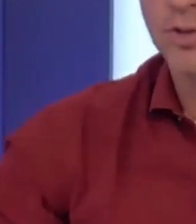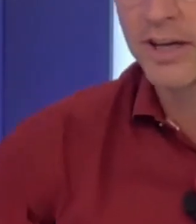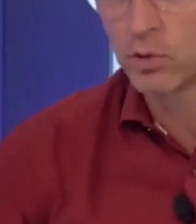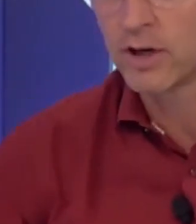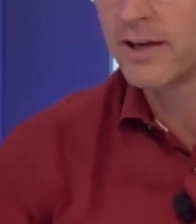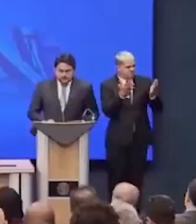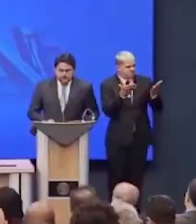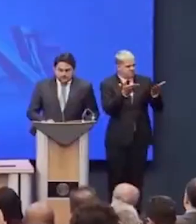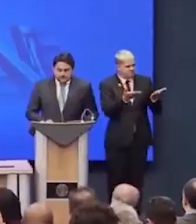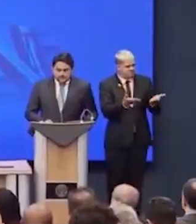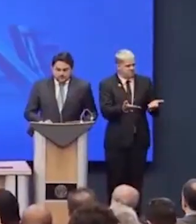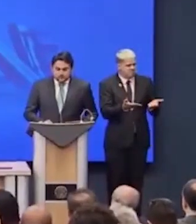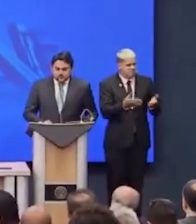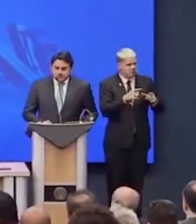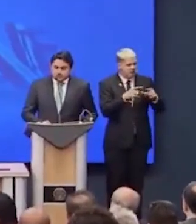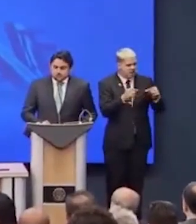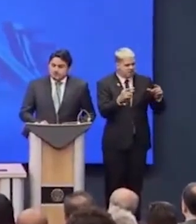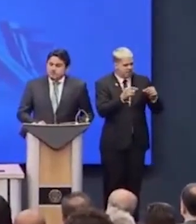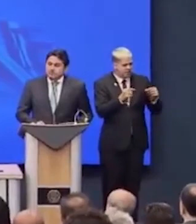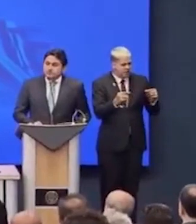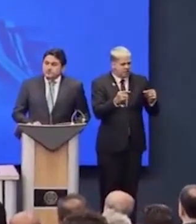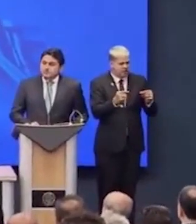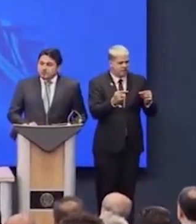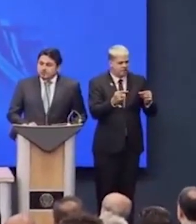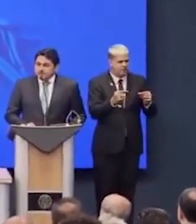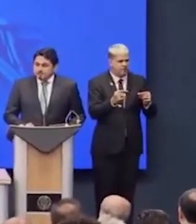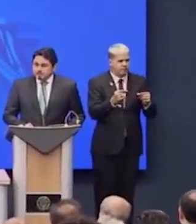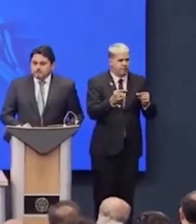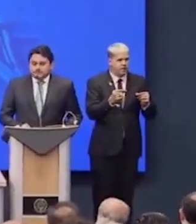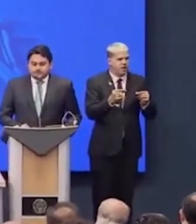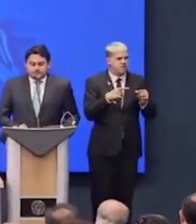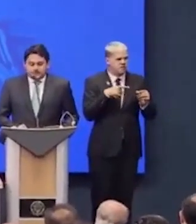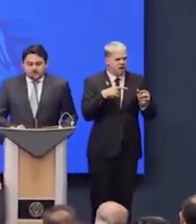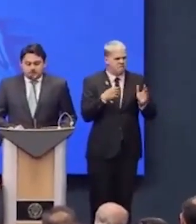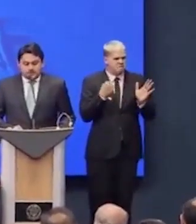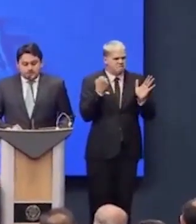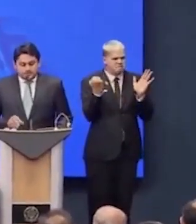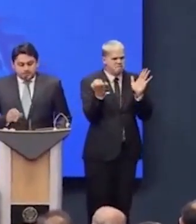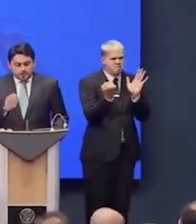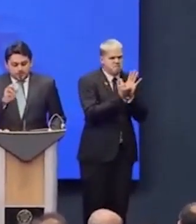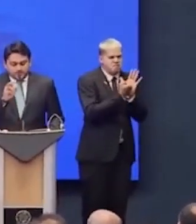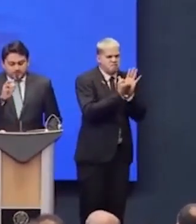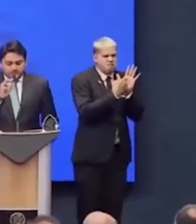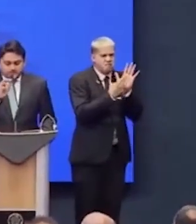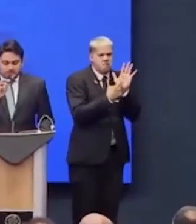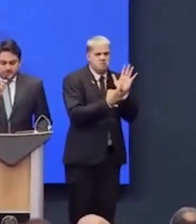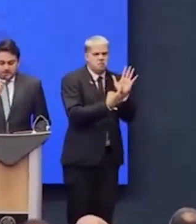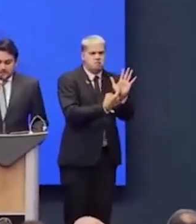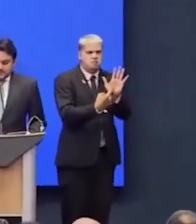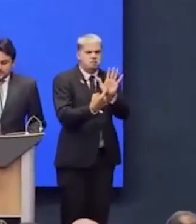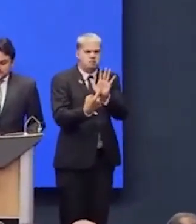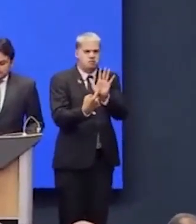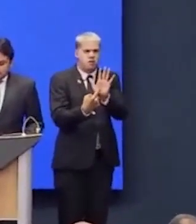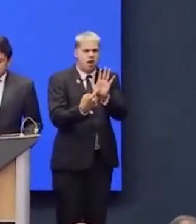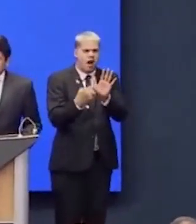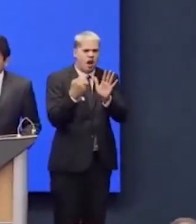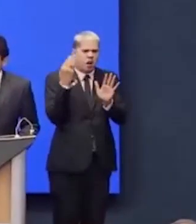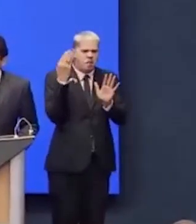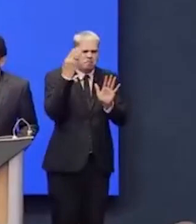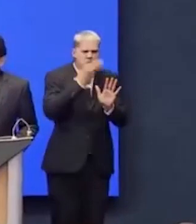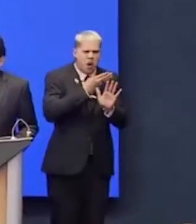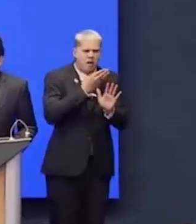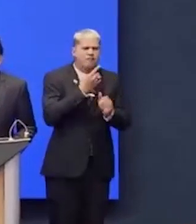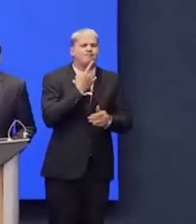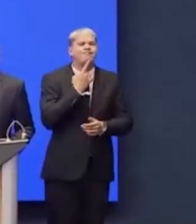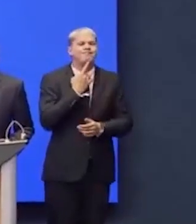senador ou senadora, você passa a ter poder na sua mão. As pessoas que são dos partidos da chamada direita e da